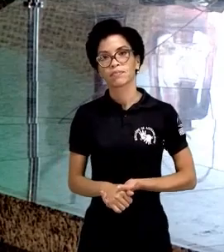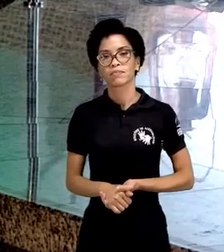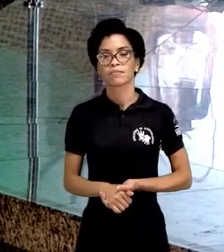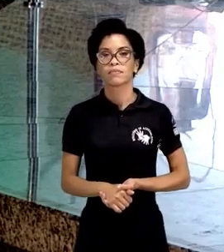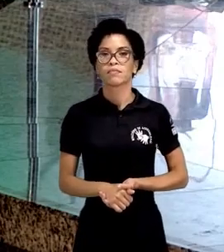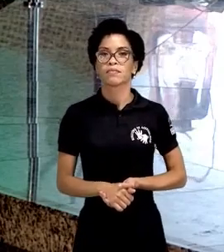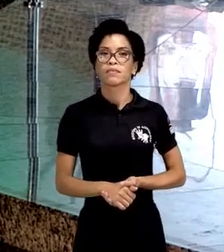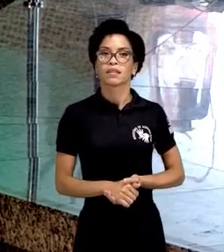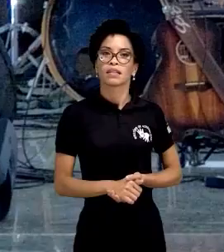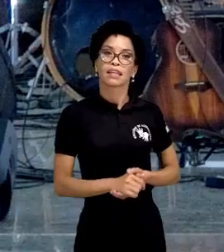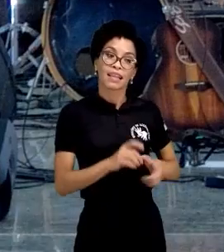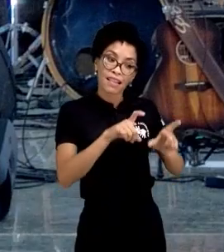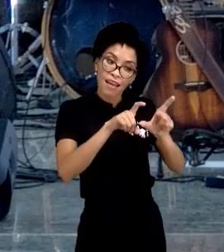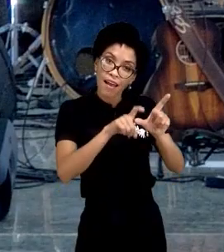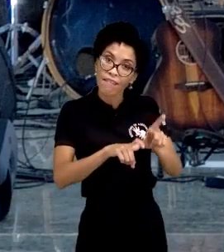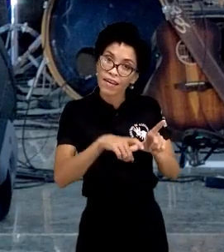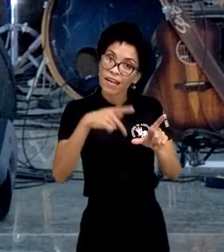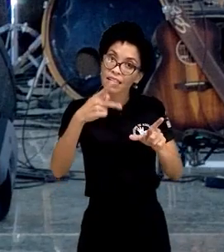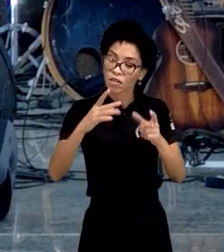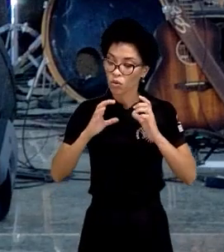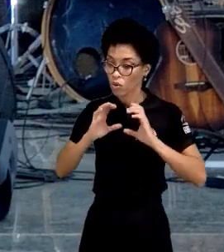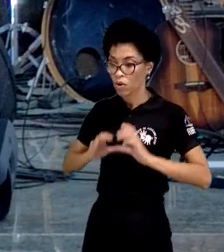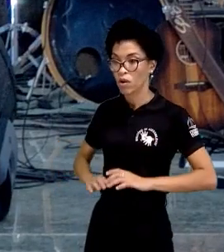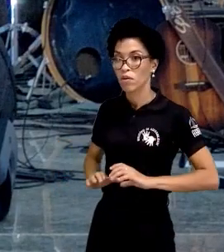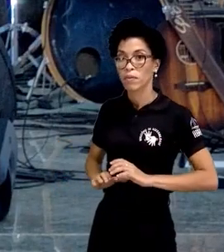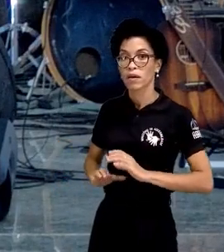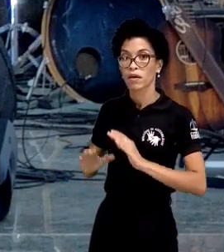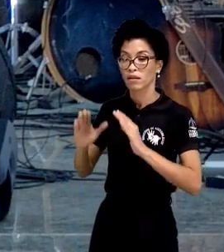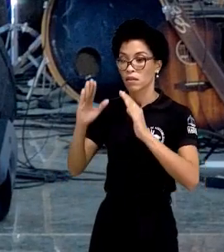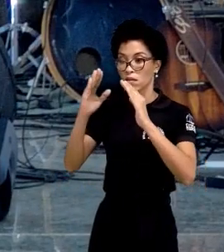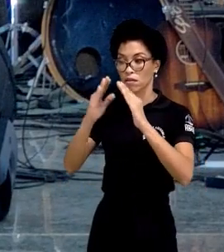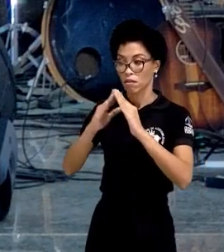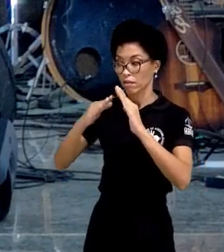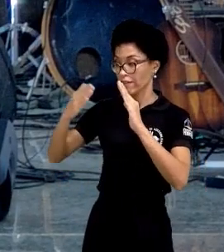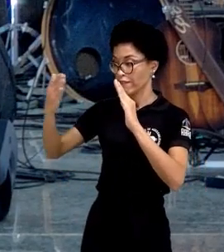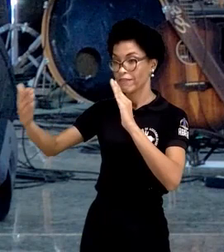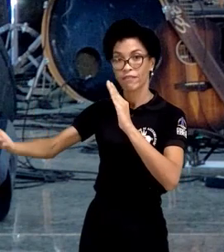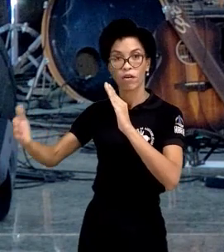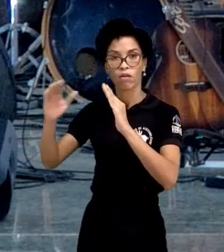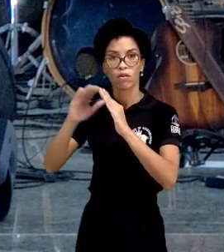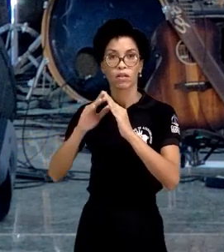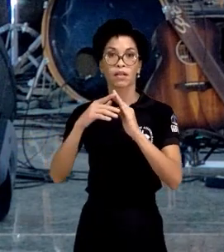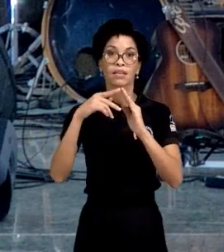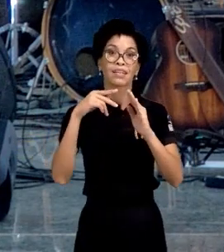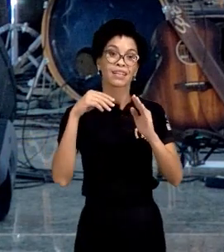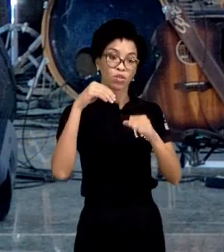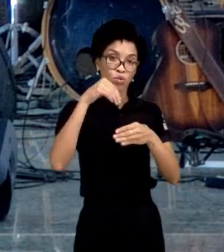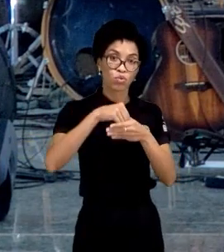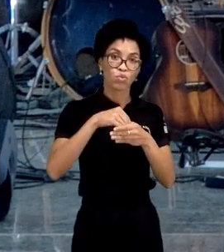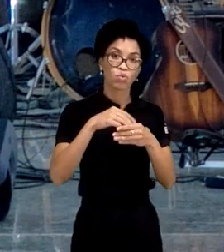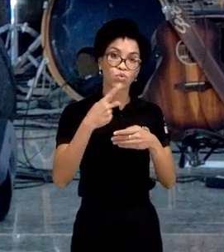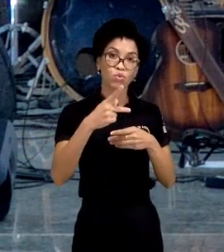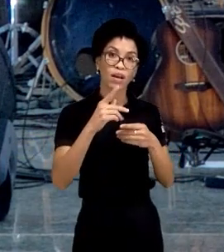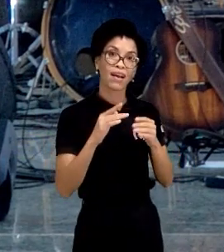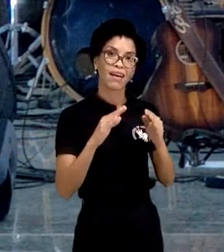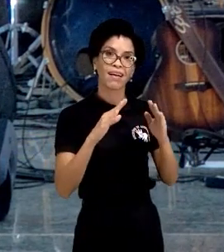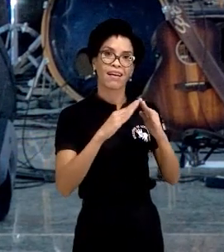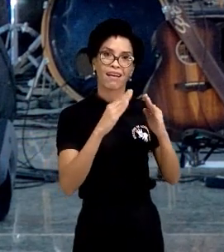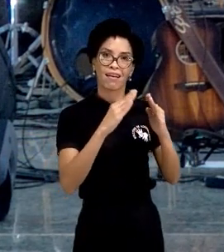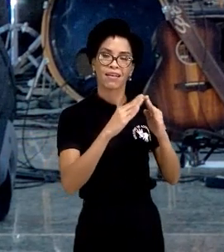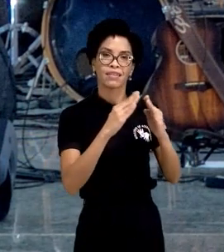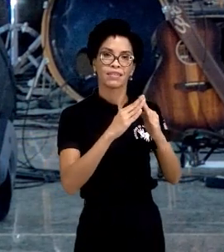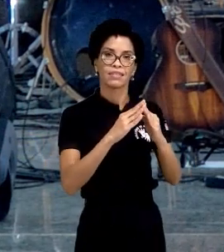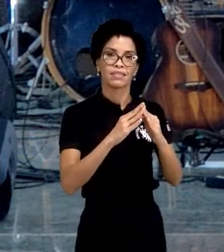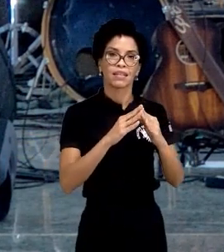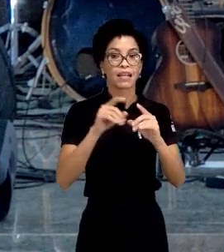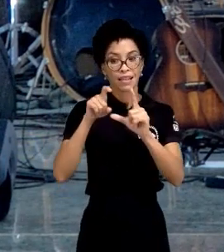seu comportamento em sua casa. Isso tem a ver com as suas obras, que necessariamente precisam ser boas. Porque